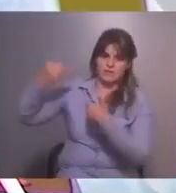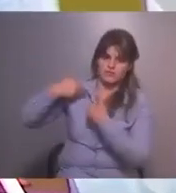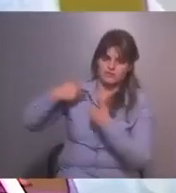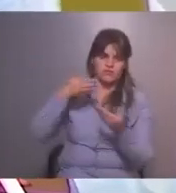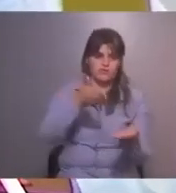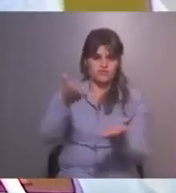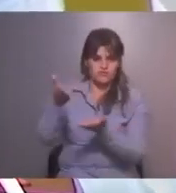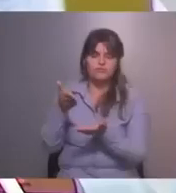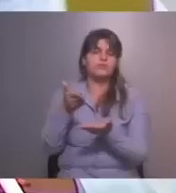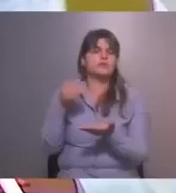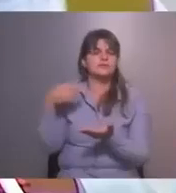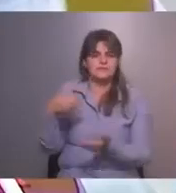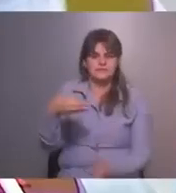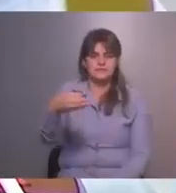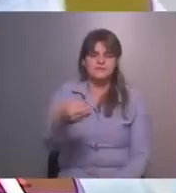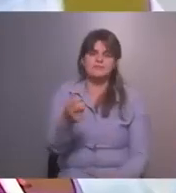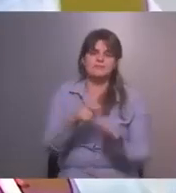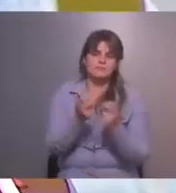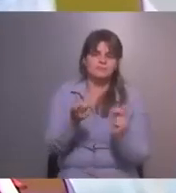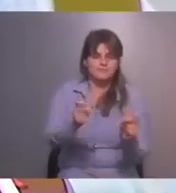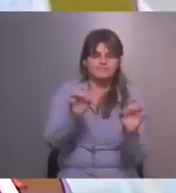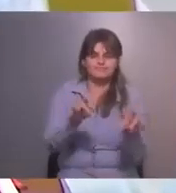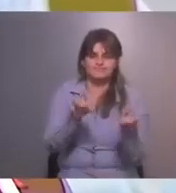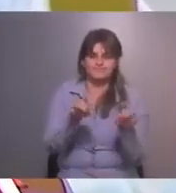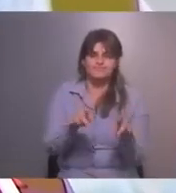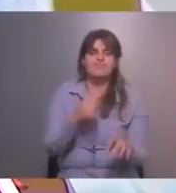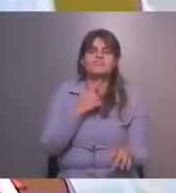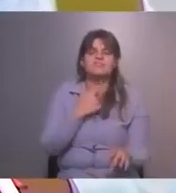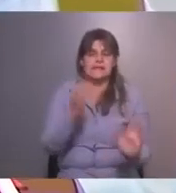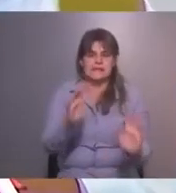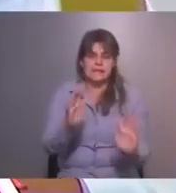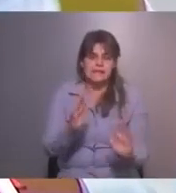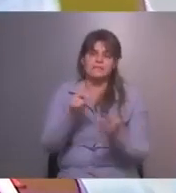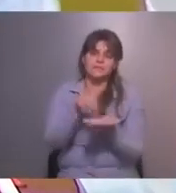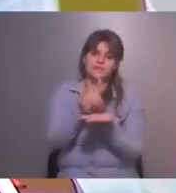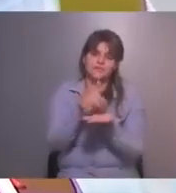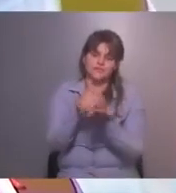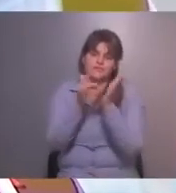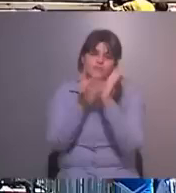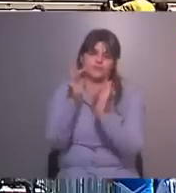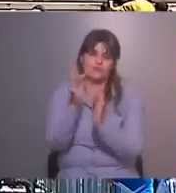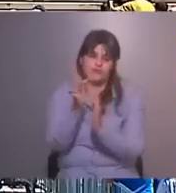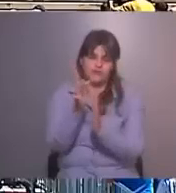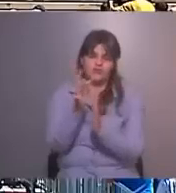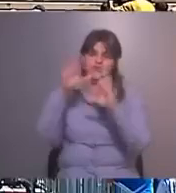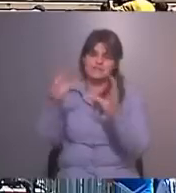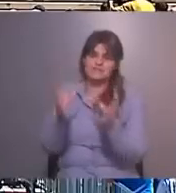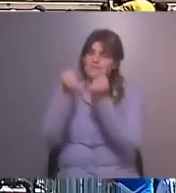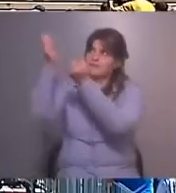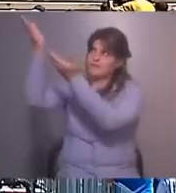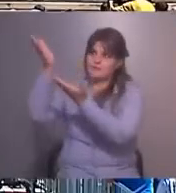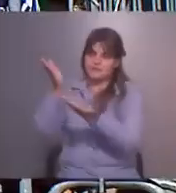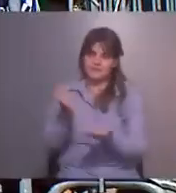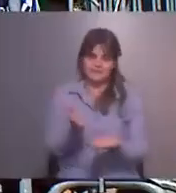sempre livres do pecado e de toda a perturbação, enquanto esperamos a vinda gloriosa de Jesus Cristo, nosso